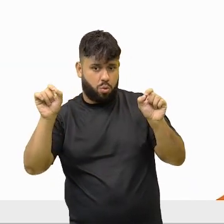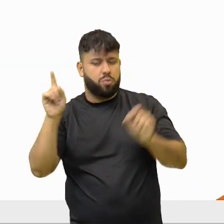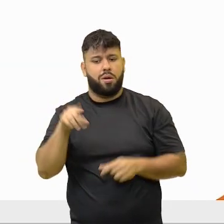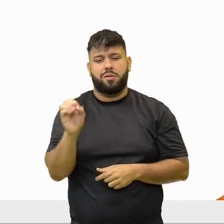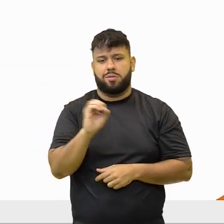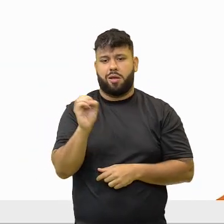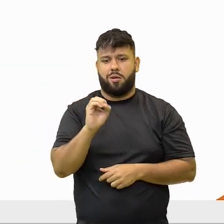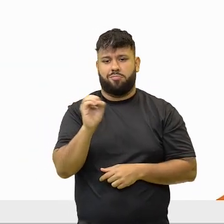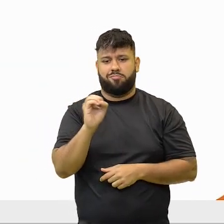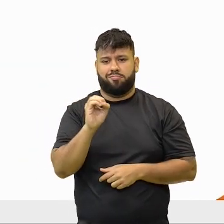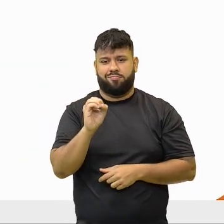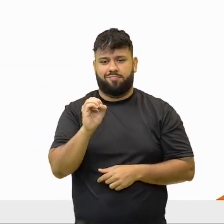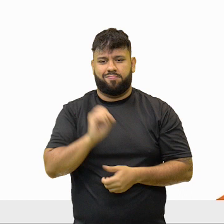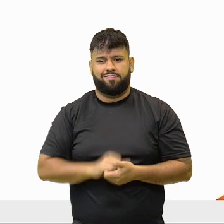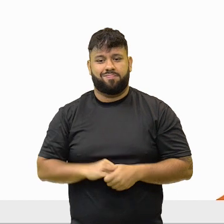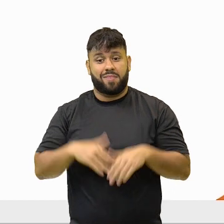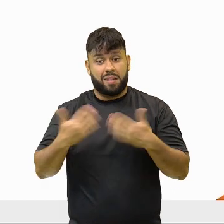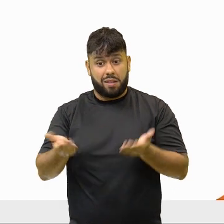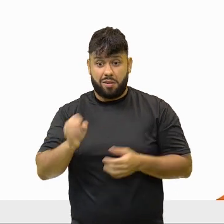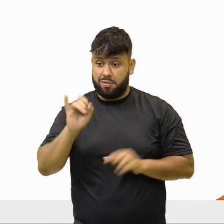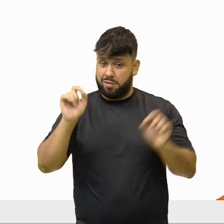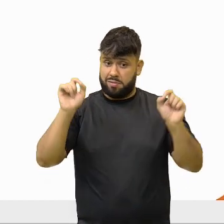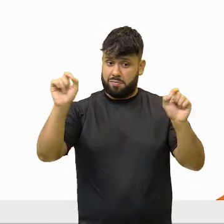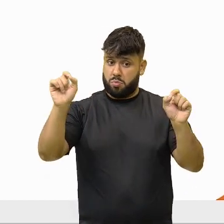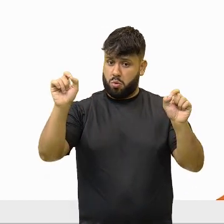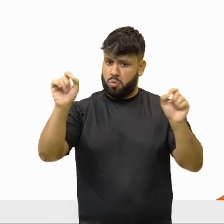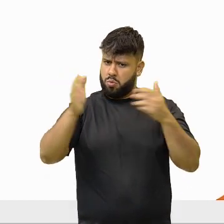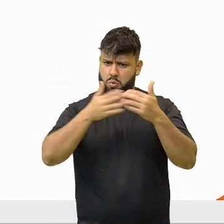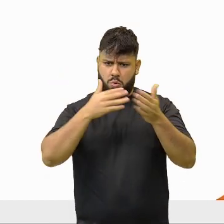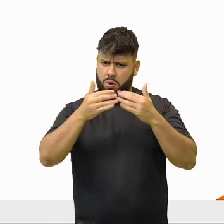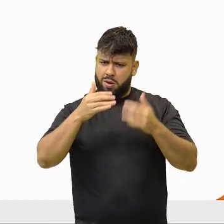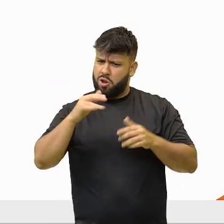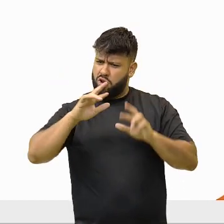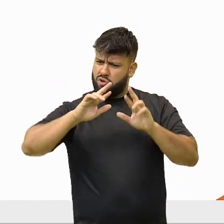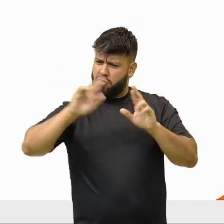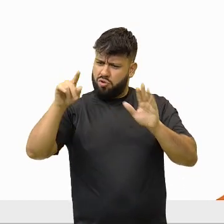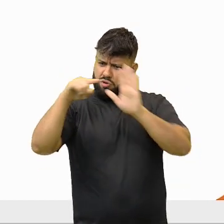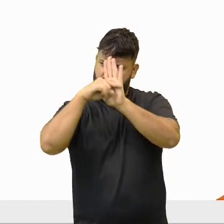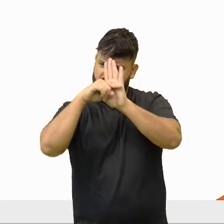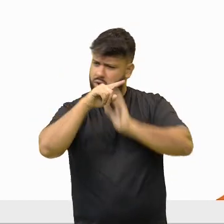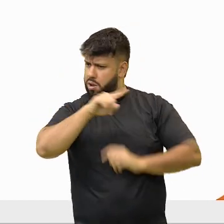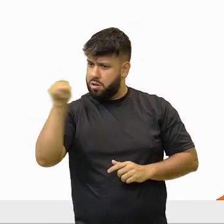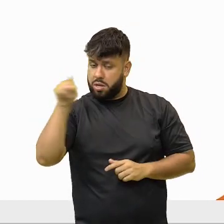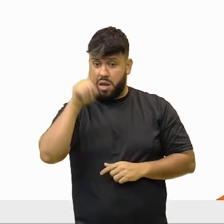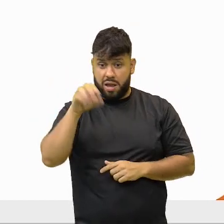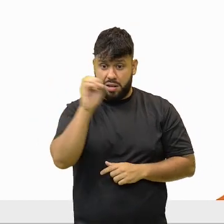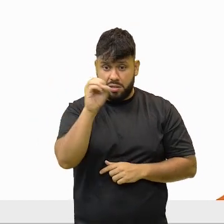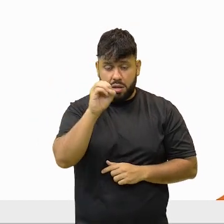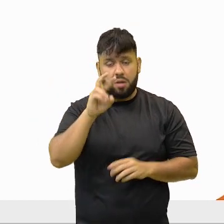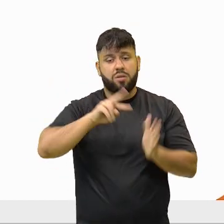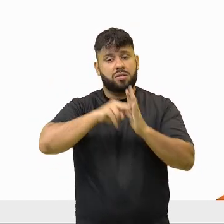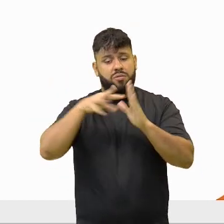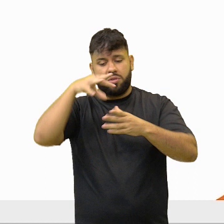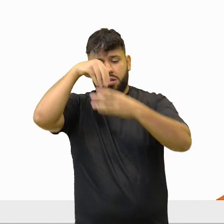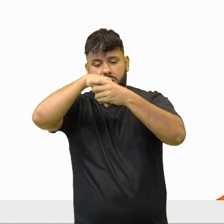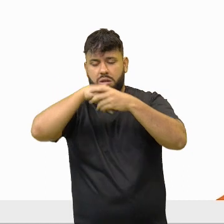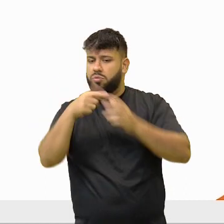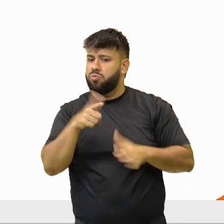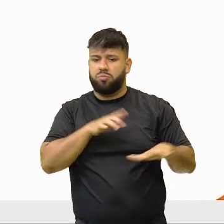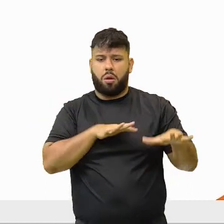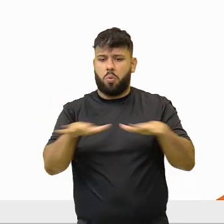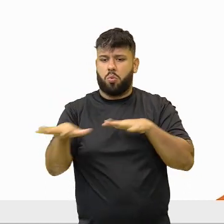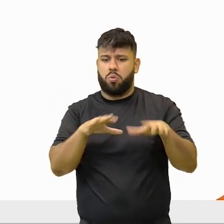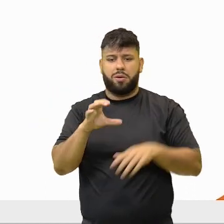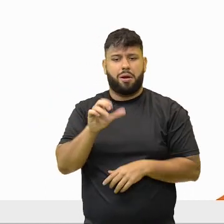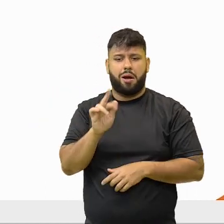a diferença de potencial entre dois pontos quaisquer é zero, aqui dentro do condutor não há deslocamento de carga. E se